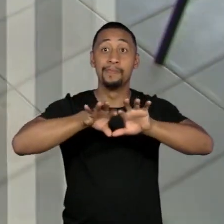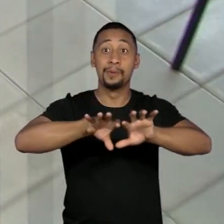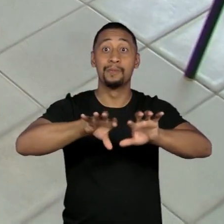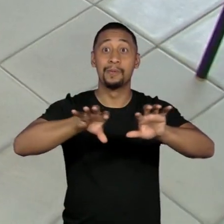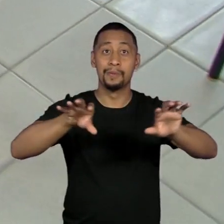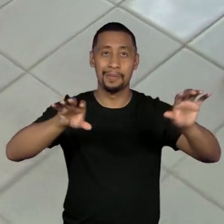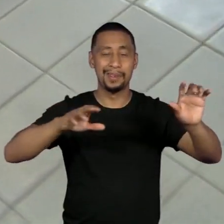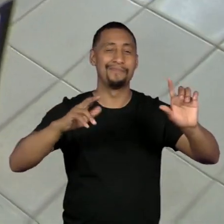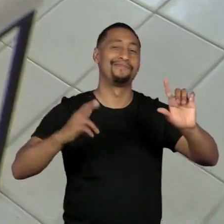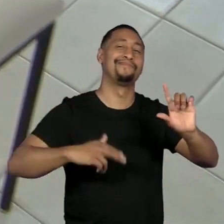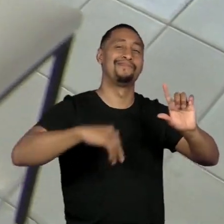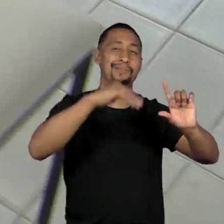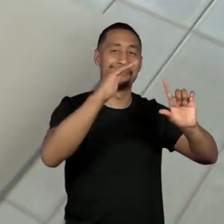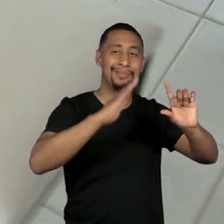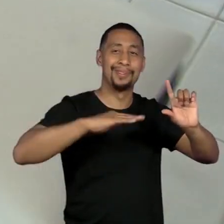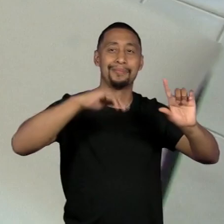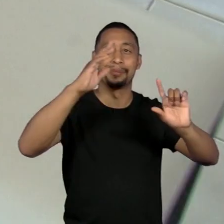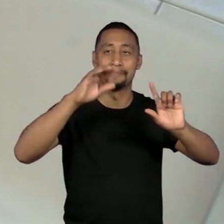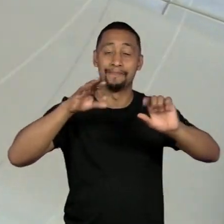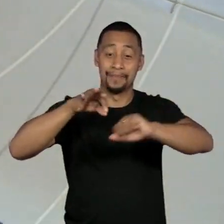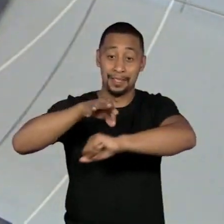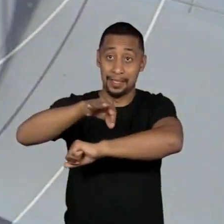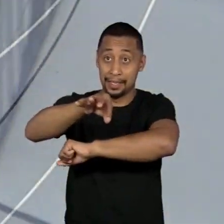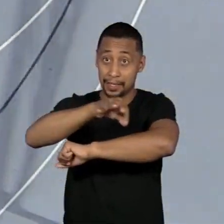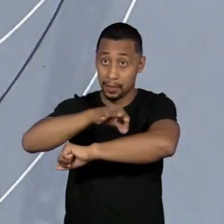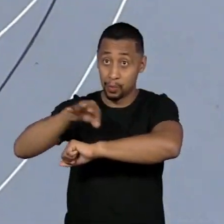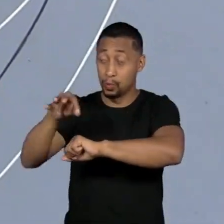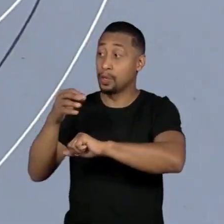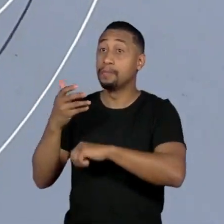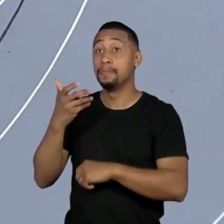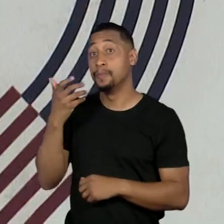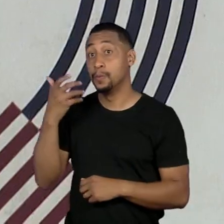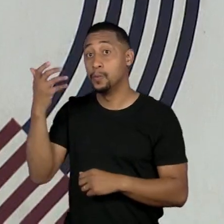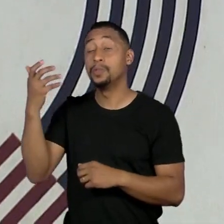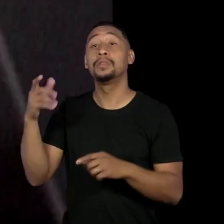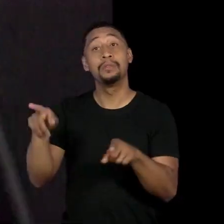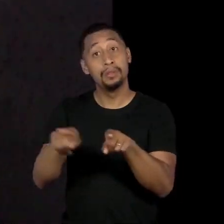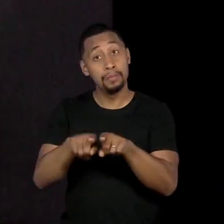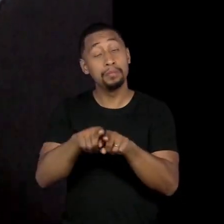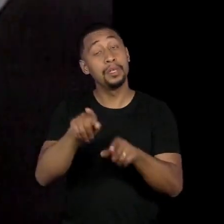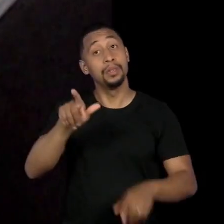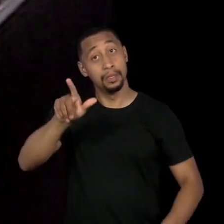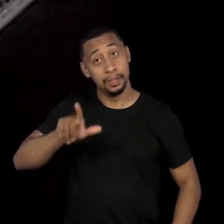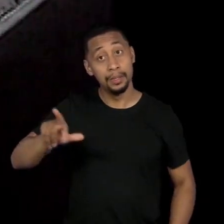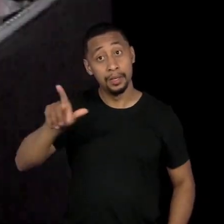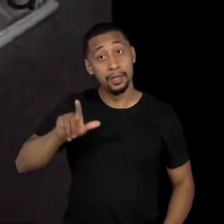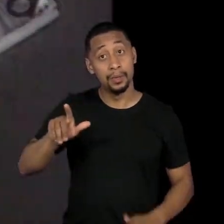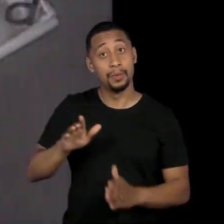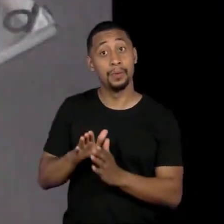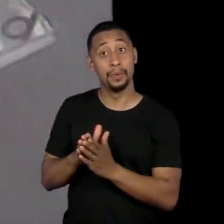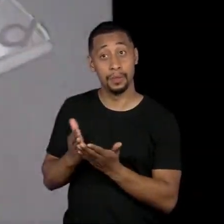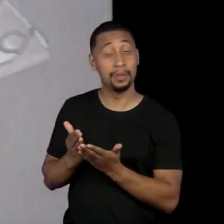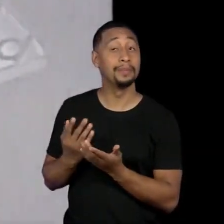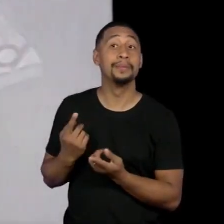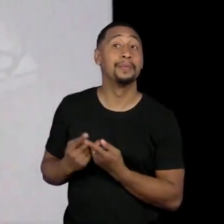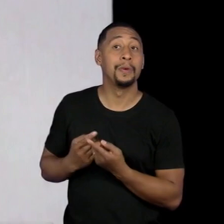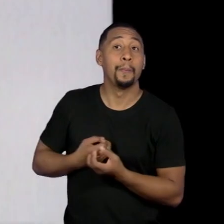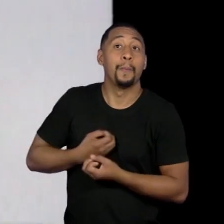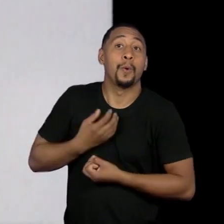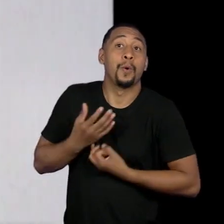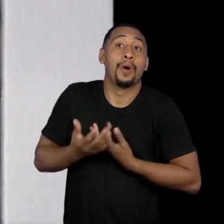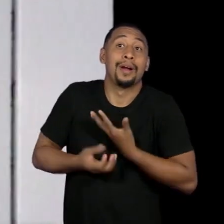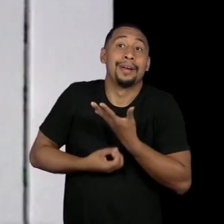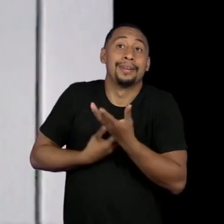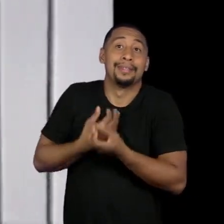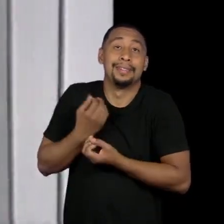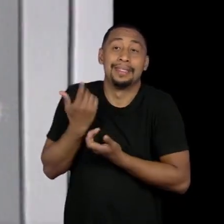artes plásticas, a arquitetura, a música e também a literatura, com a chamada poesia concreta, que utiliza